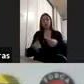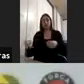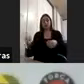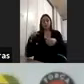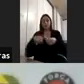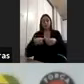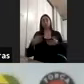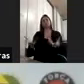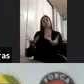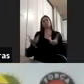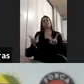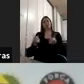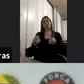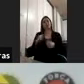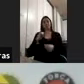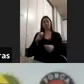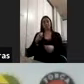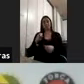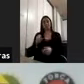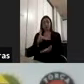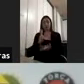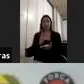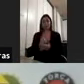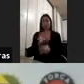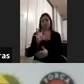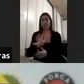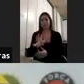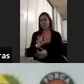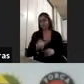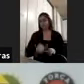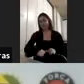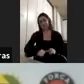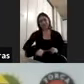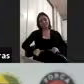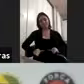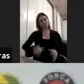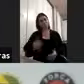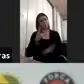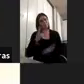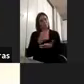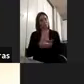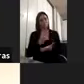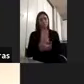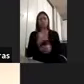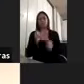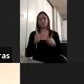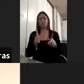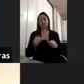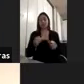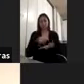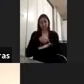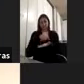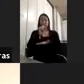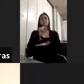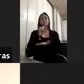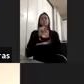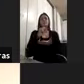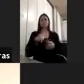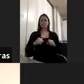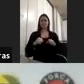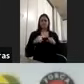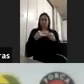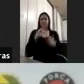mesmo. Tem que voltar, mas voltar com a cabeça erguida, voltar com vitória. Porque senão Exatamente. Vai ficar de joelhos dentro daquela fábrica.